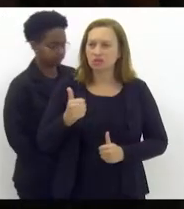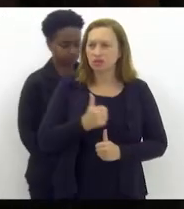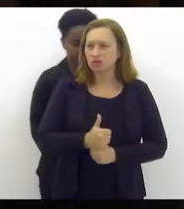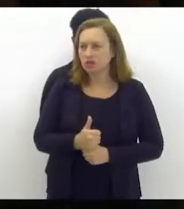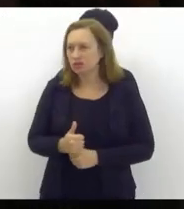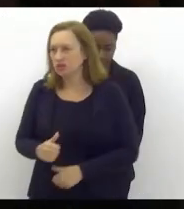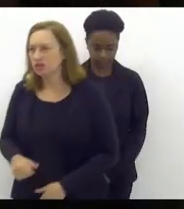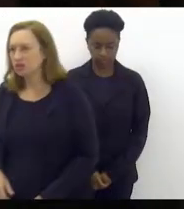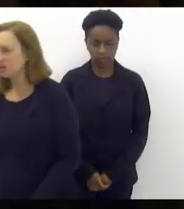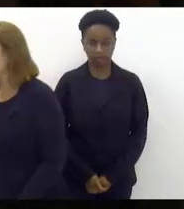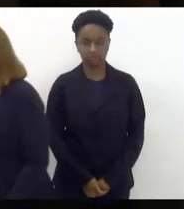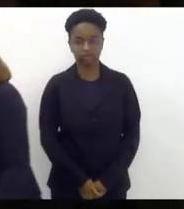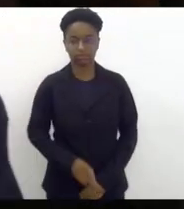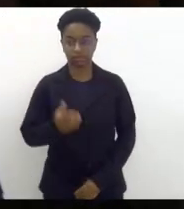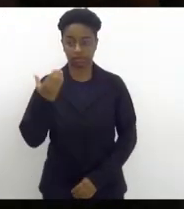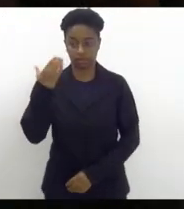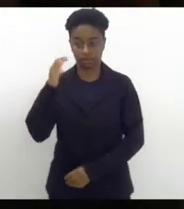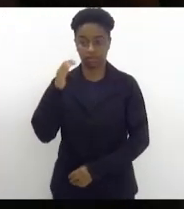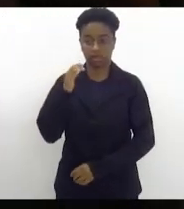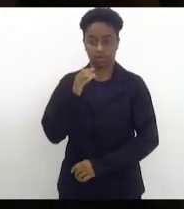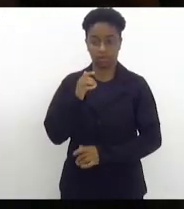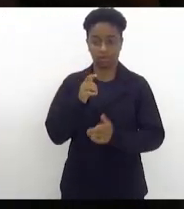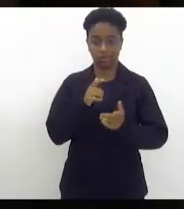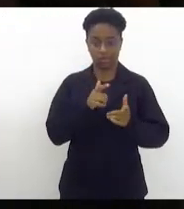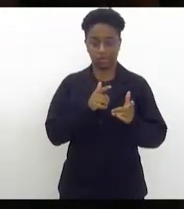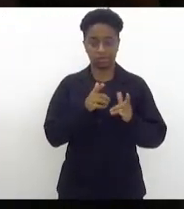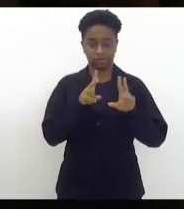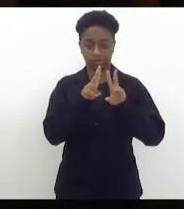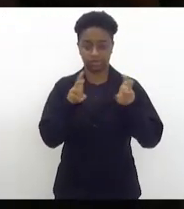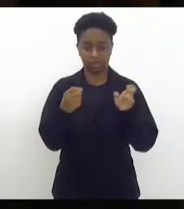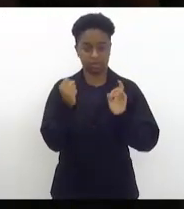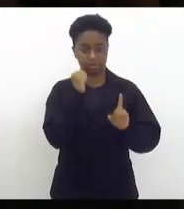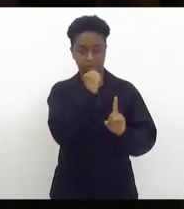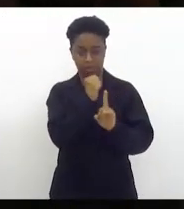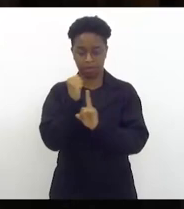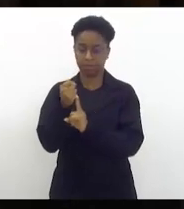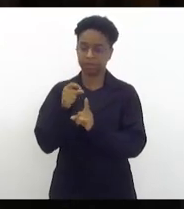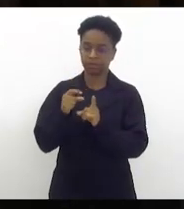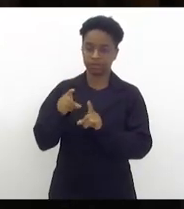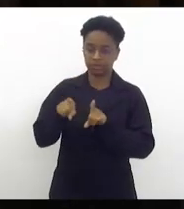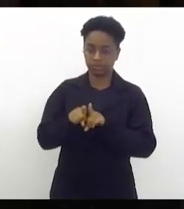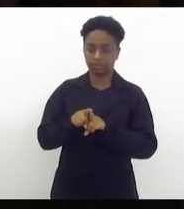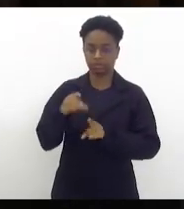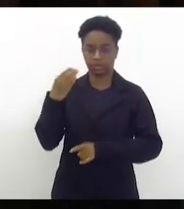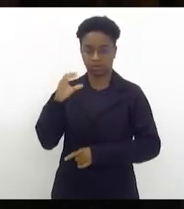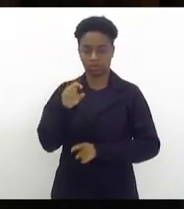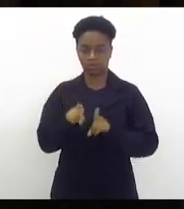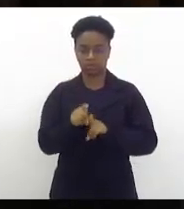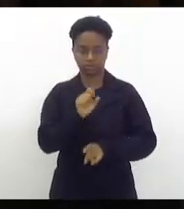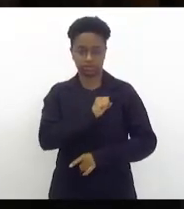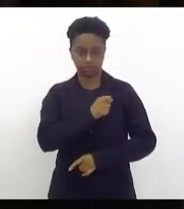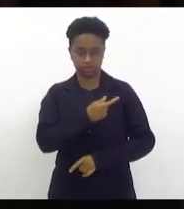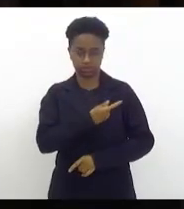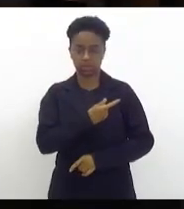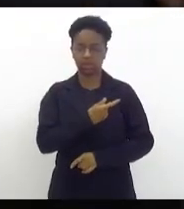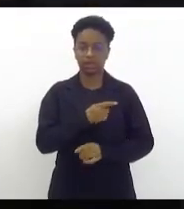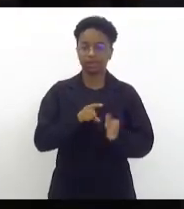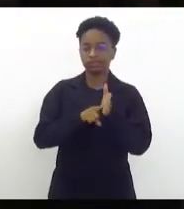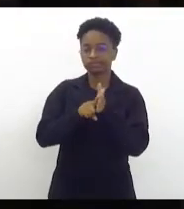de homicídios de Niterói e São Gonçalo está investigando o caso como um feminicídio